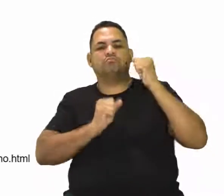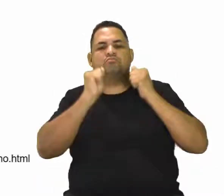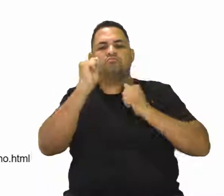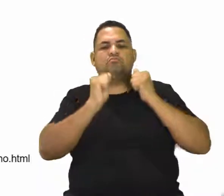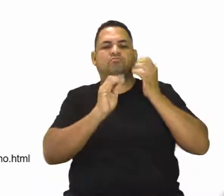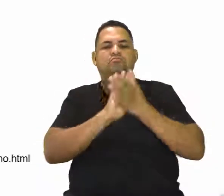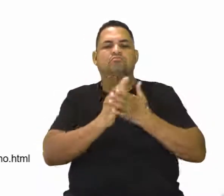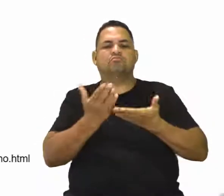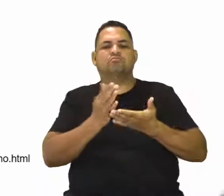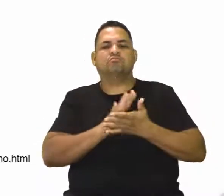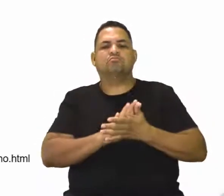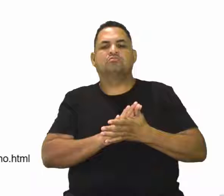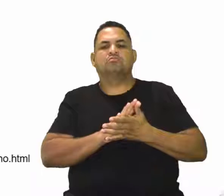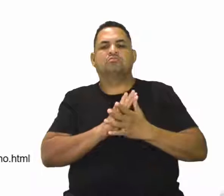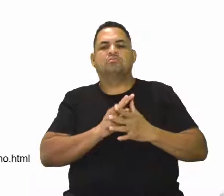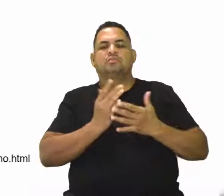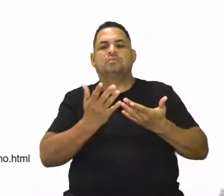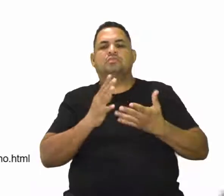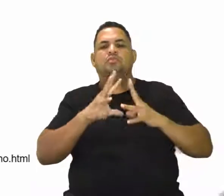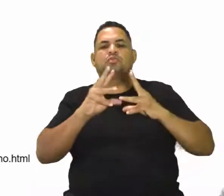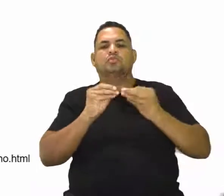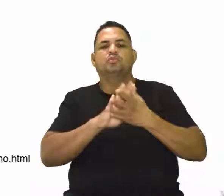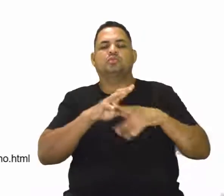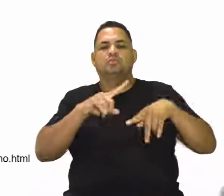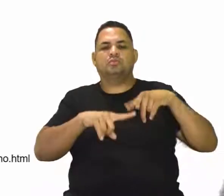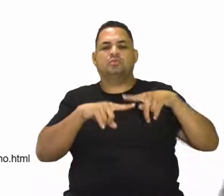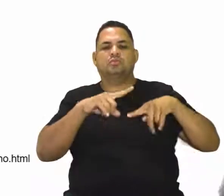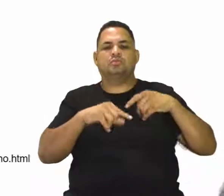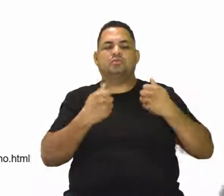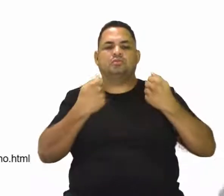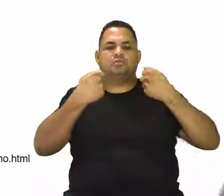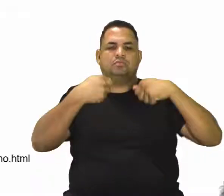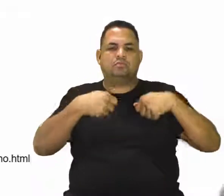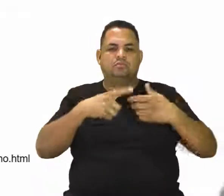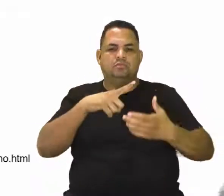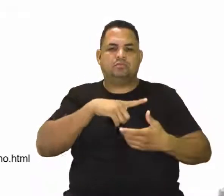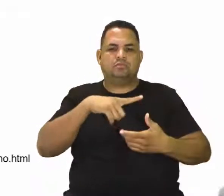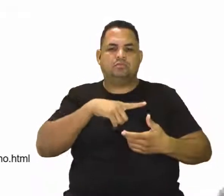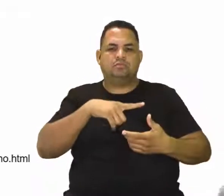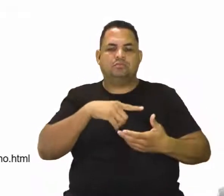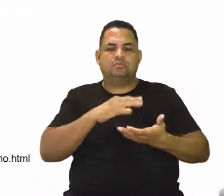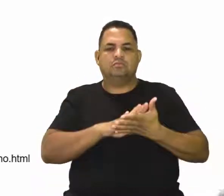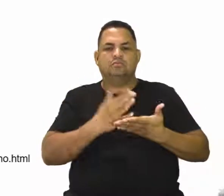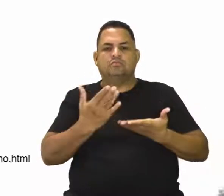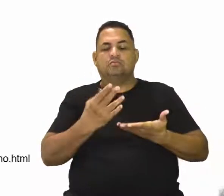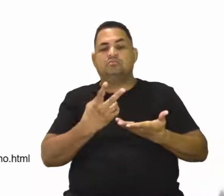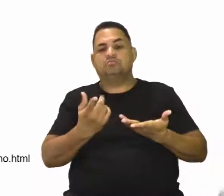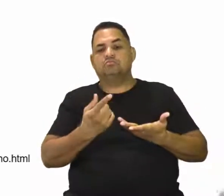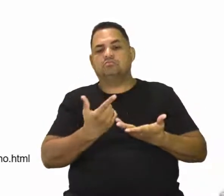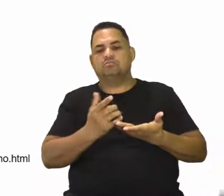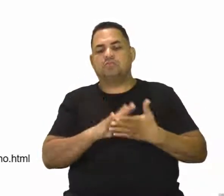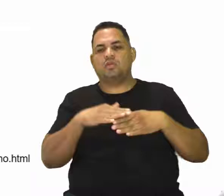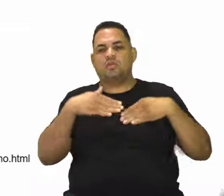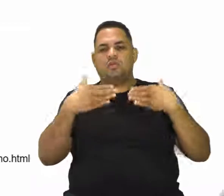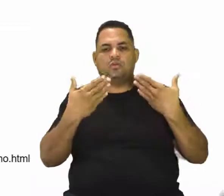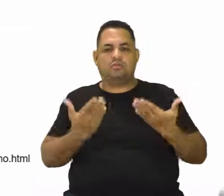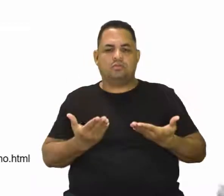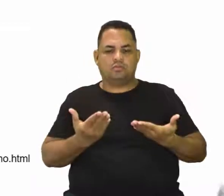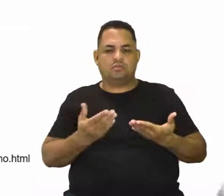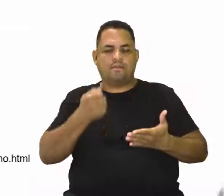marketing que faz em cima dela. Então, todo e qualquer produto pode ter uma grande saída a partir do momento que